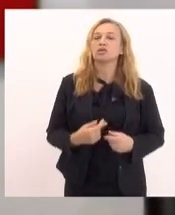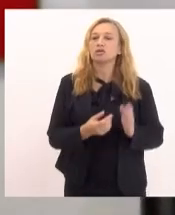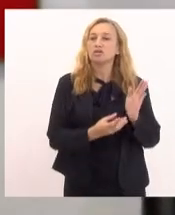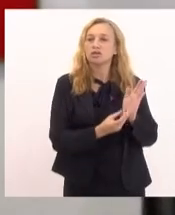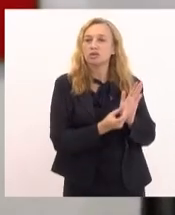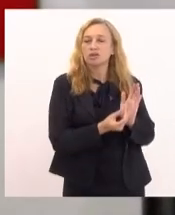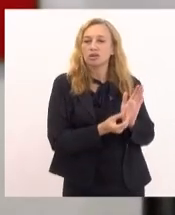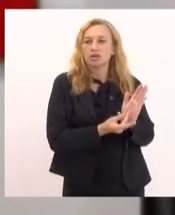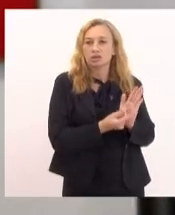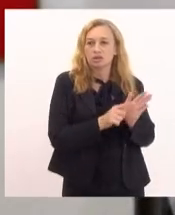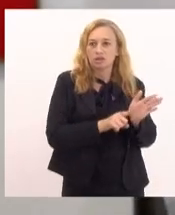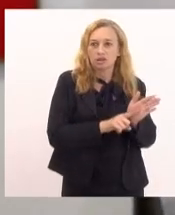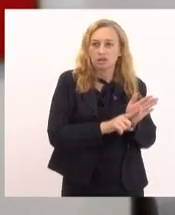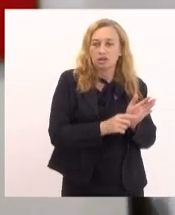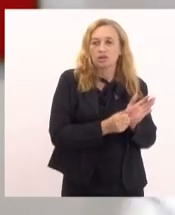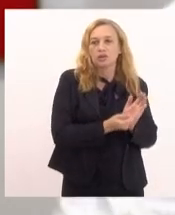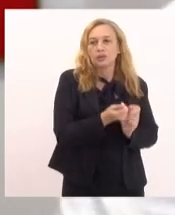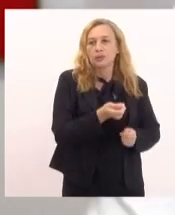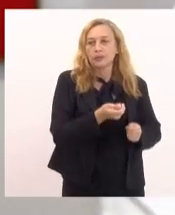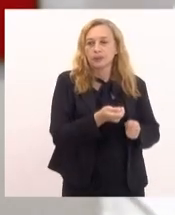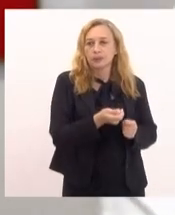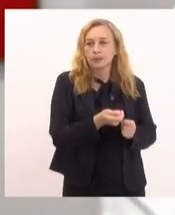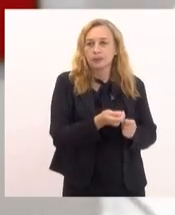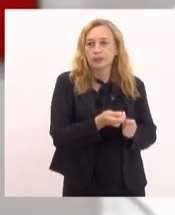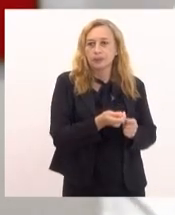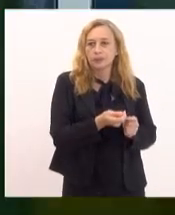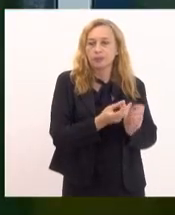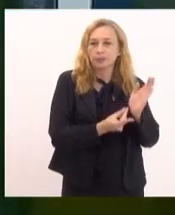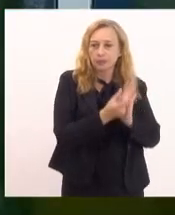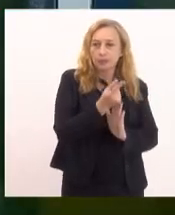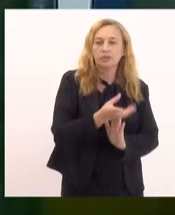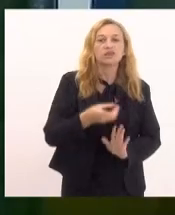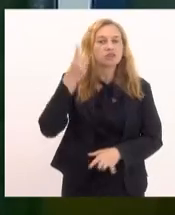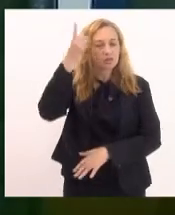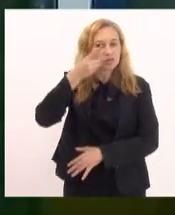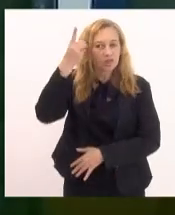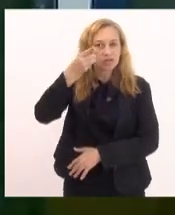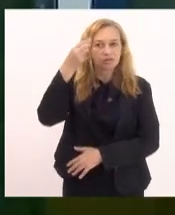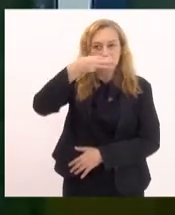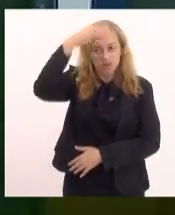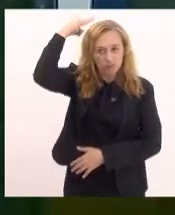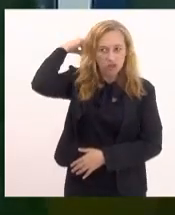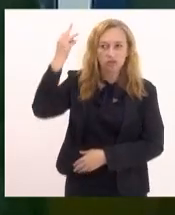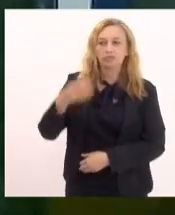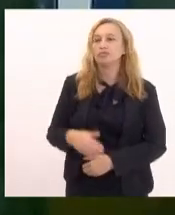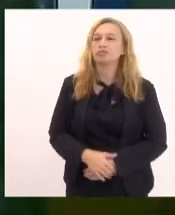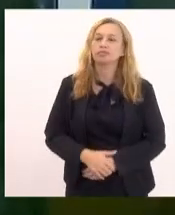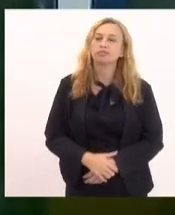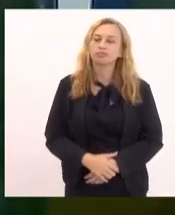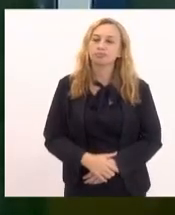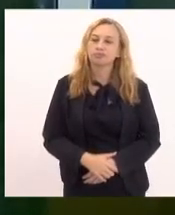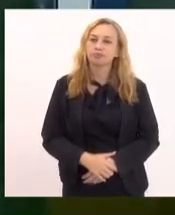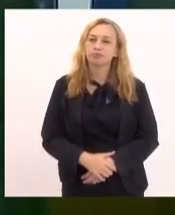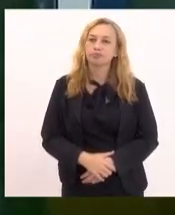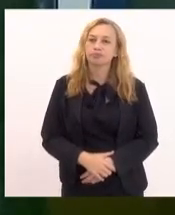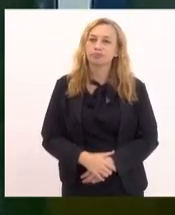pela Comissão de Constituição e Justiça, deputado Márcio Pacheco. Parecer pela constitucionalidade com emenda,